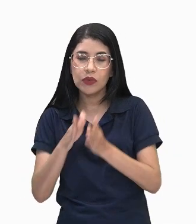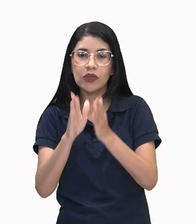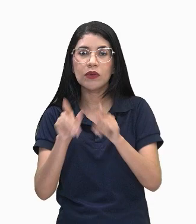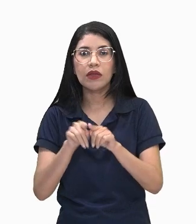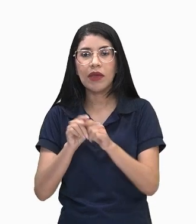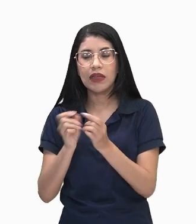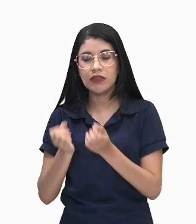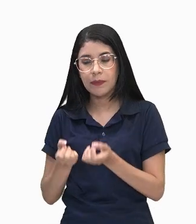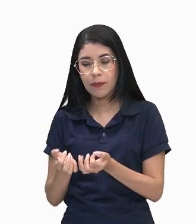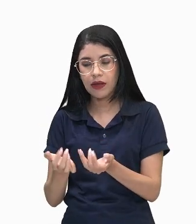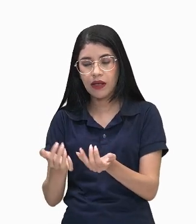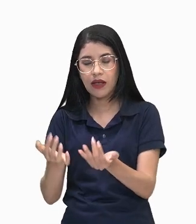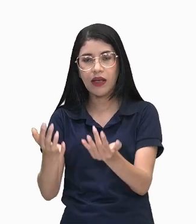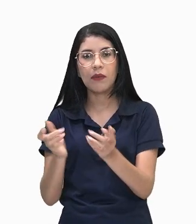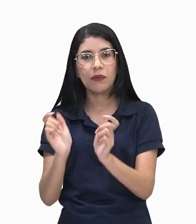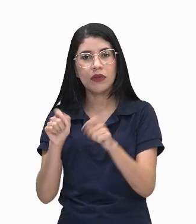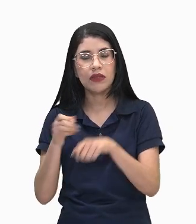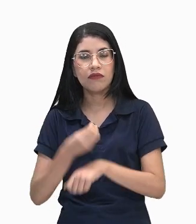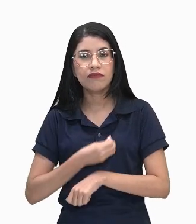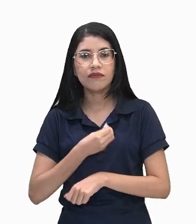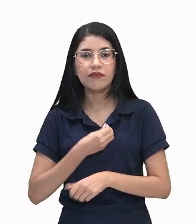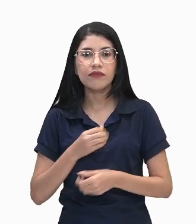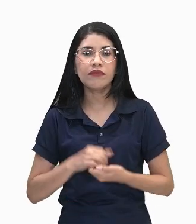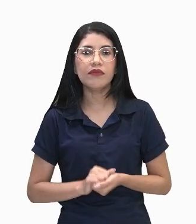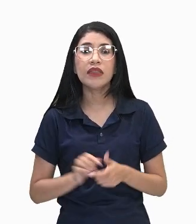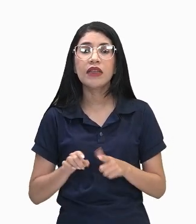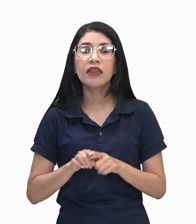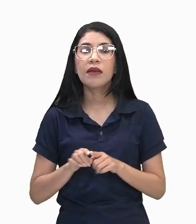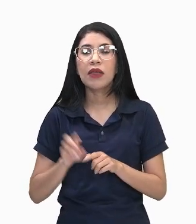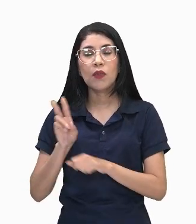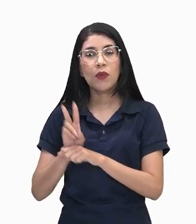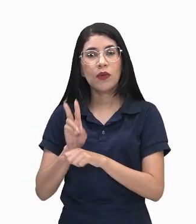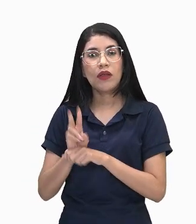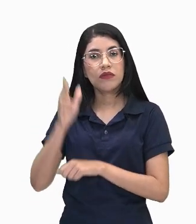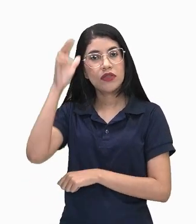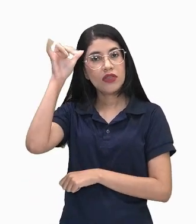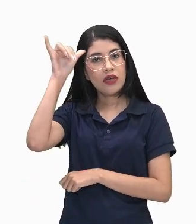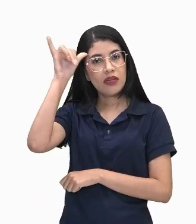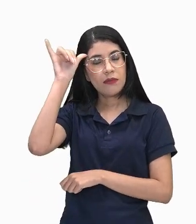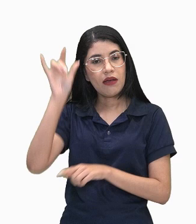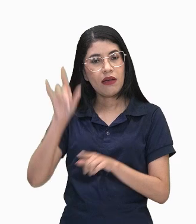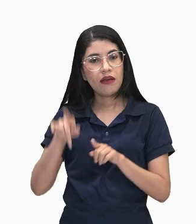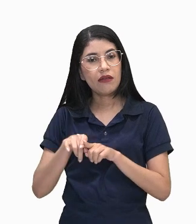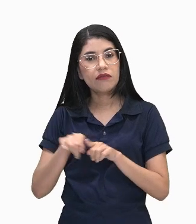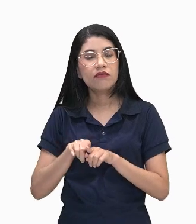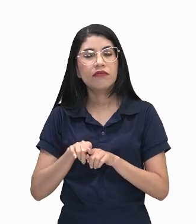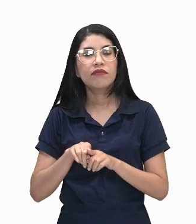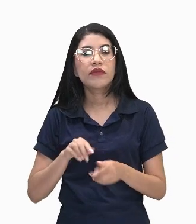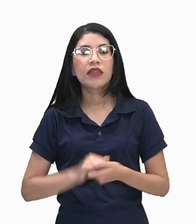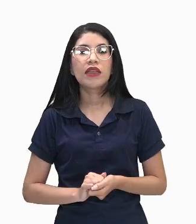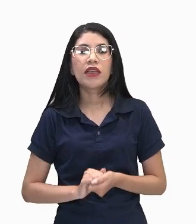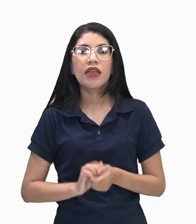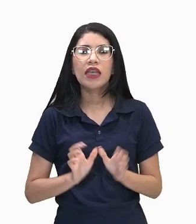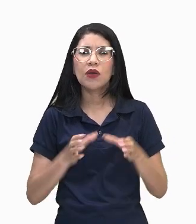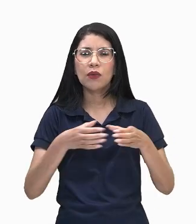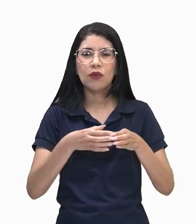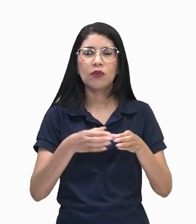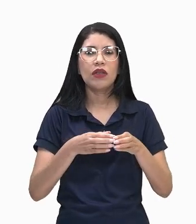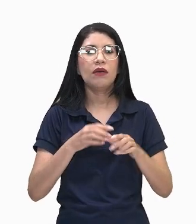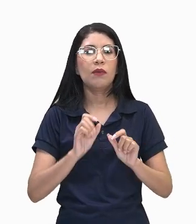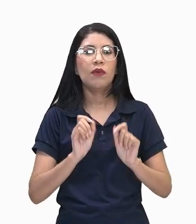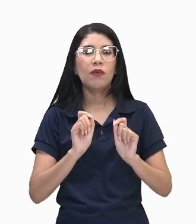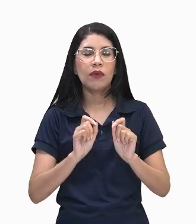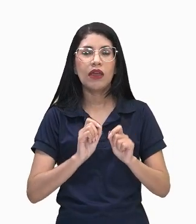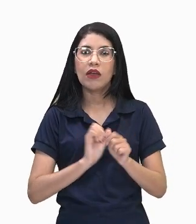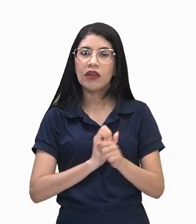sobreviver. Animais foram domesticados, tribos foram divididas em comunidades por trabalhos coletivos. Houve